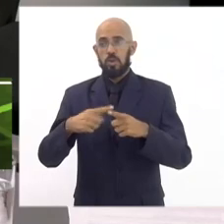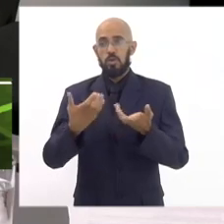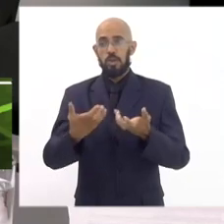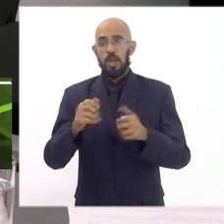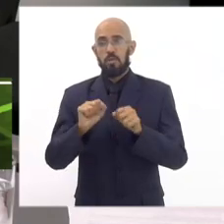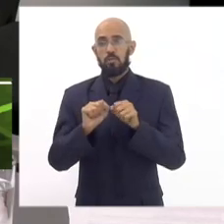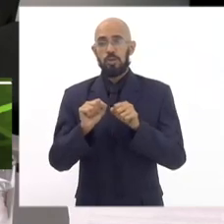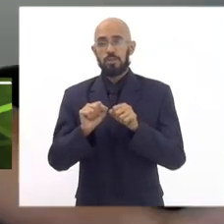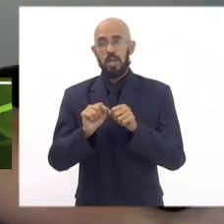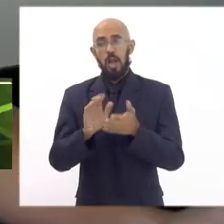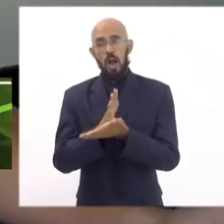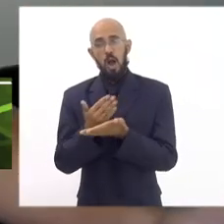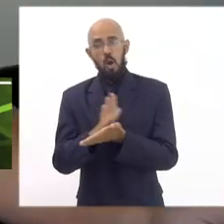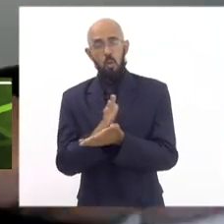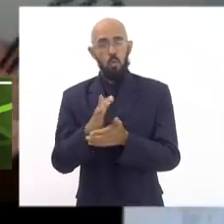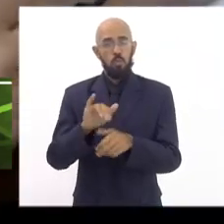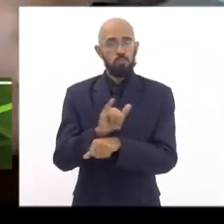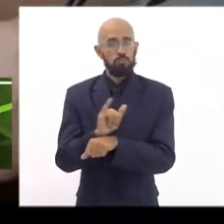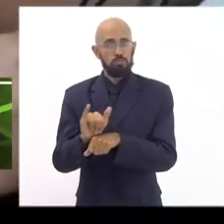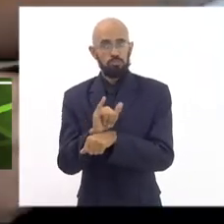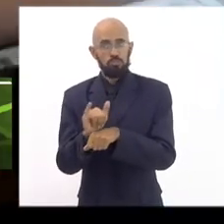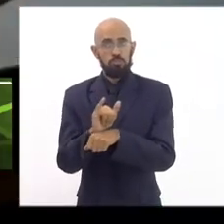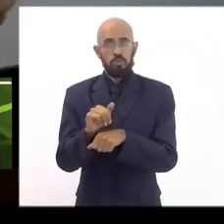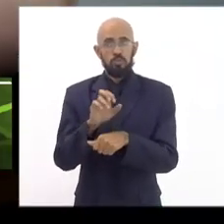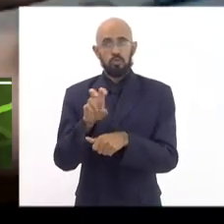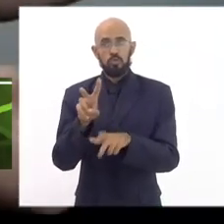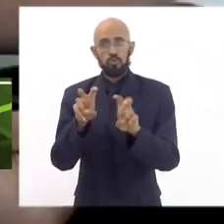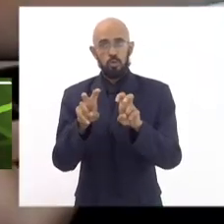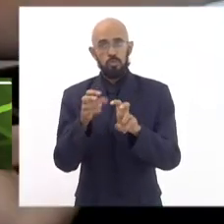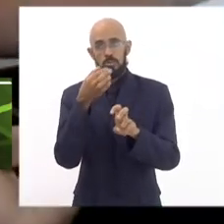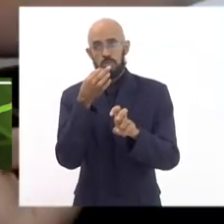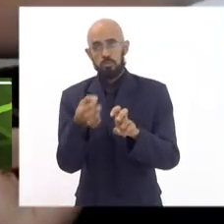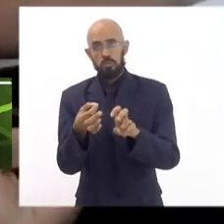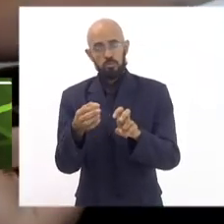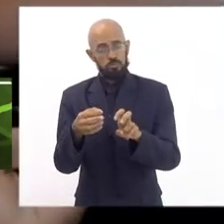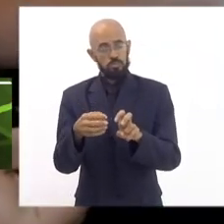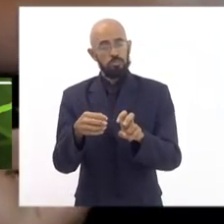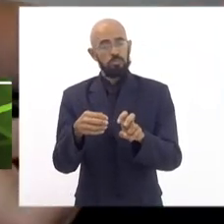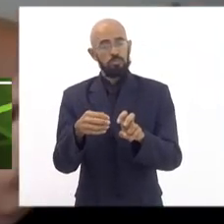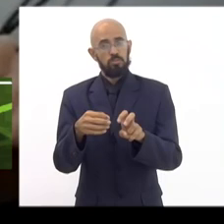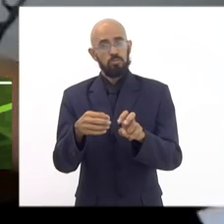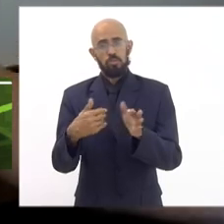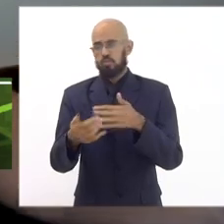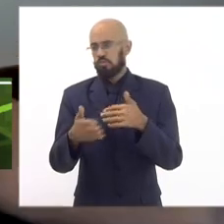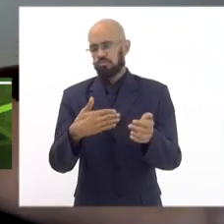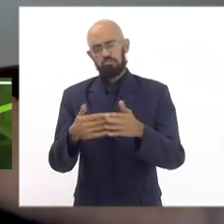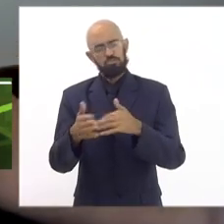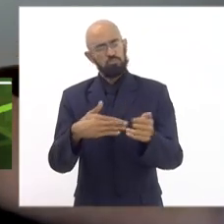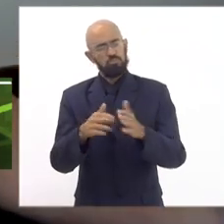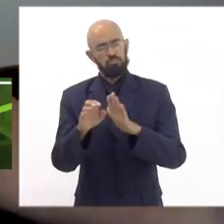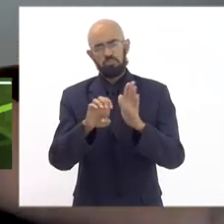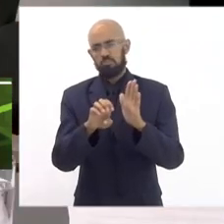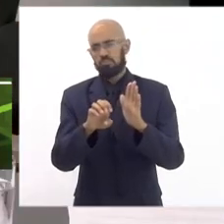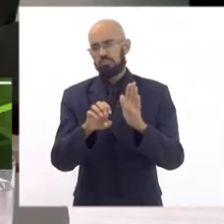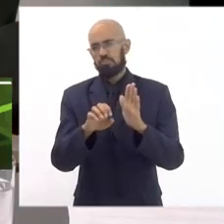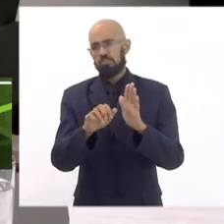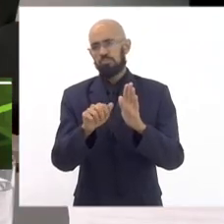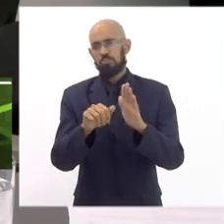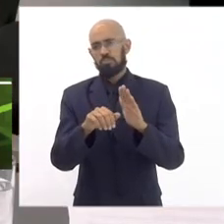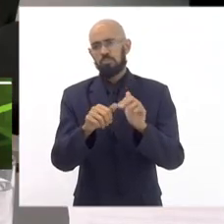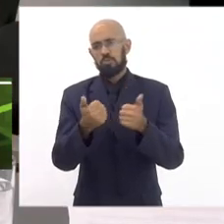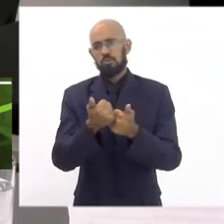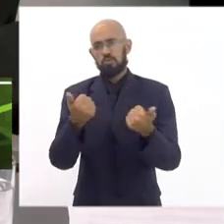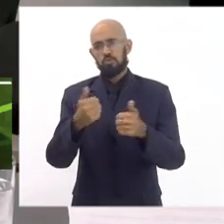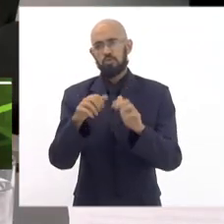algumas ponderações sobre este parecer, independentemente dessas novas propostas de emenda que vão chegar do governo. Combinado. Enfim, e fica o compromisso da